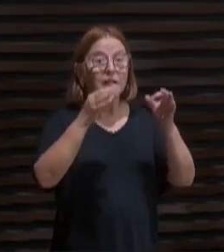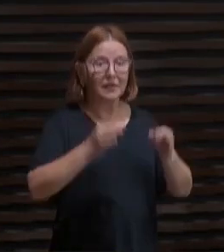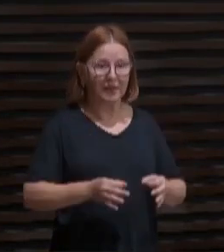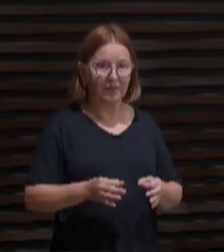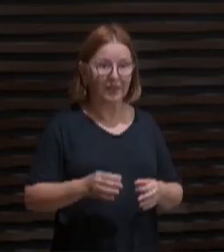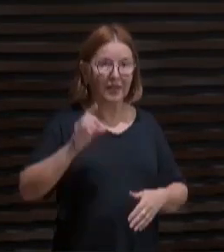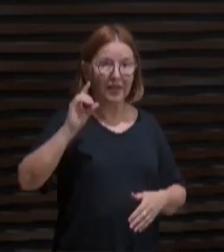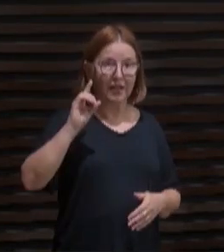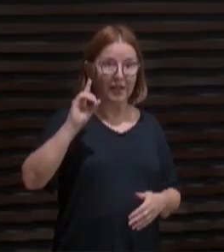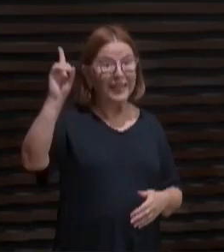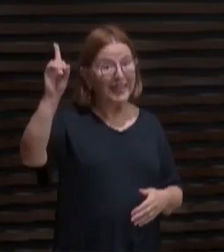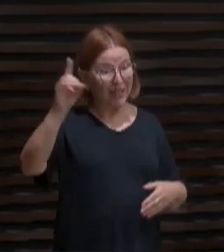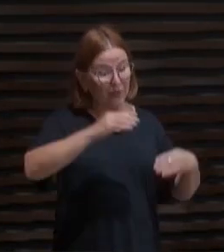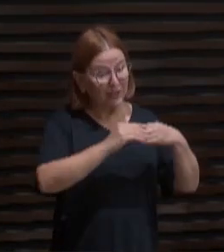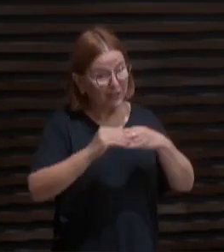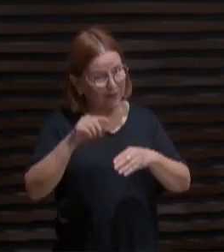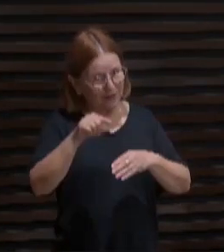Deus te guie,